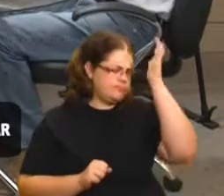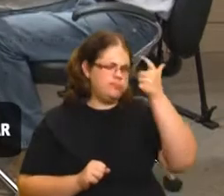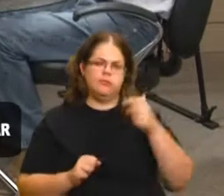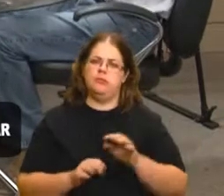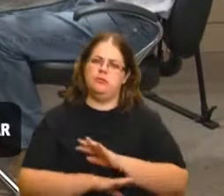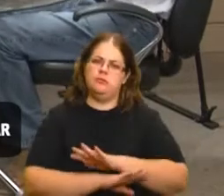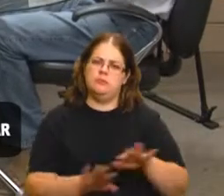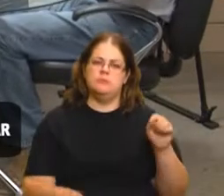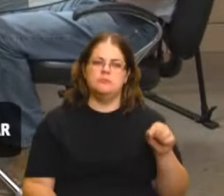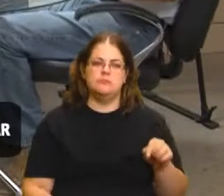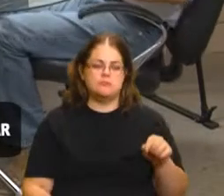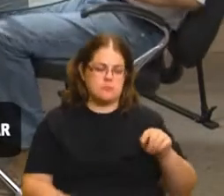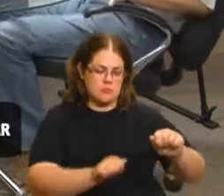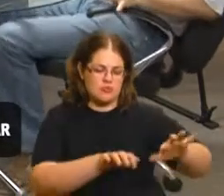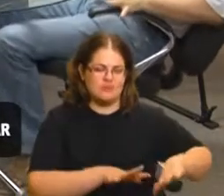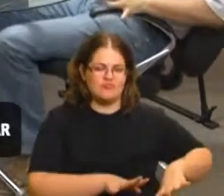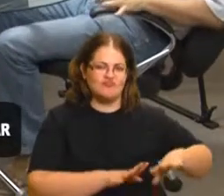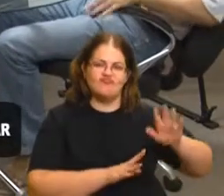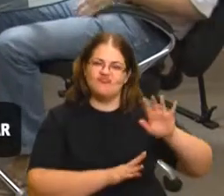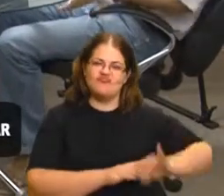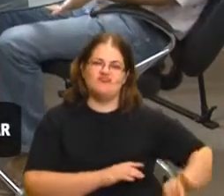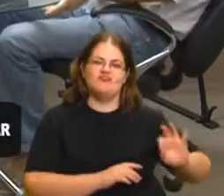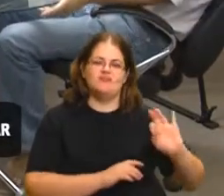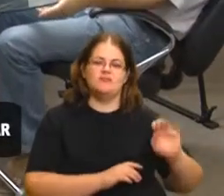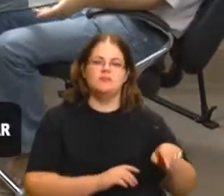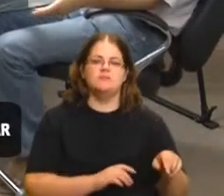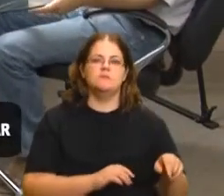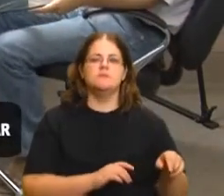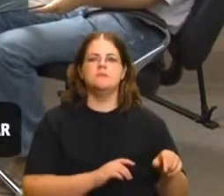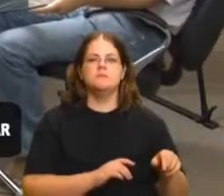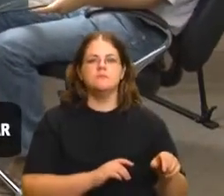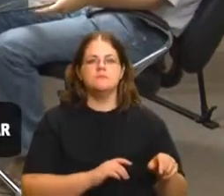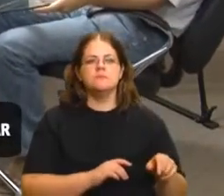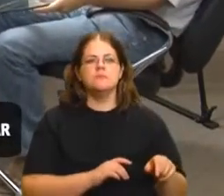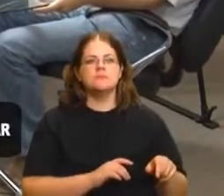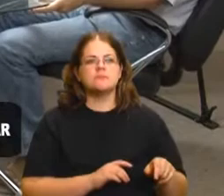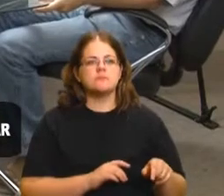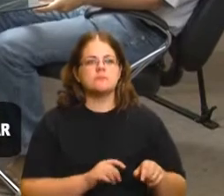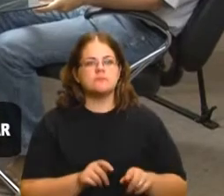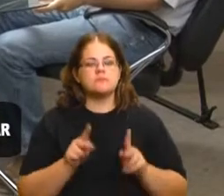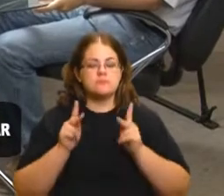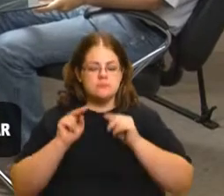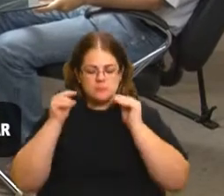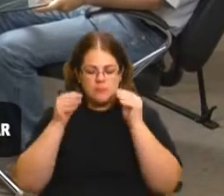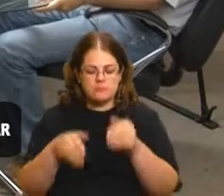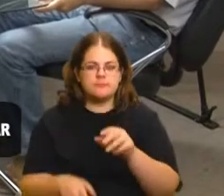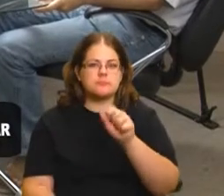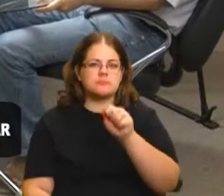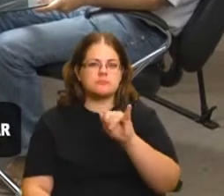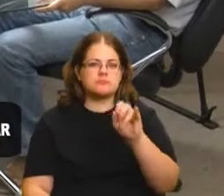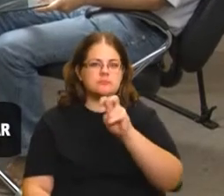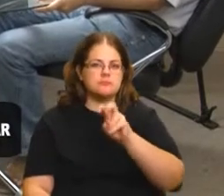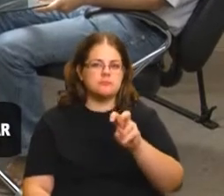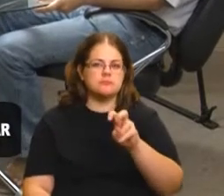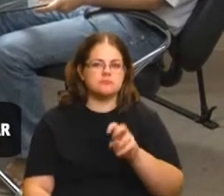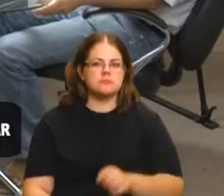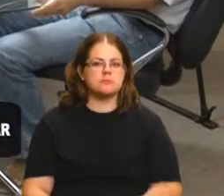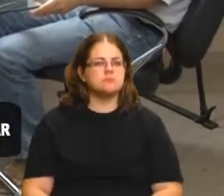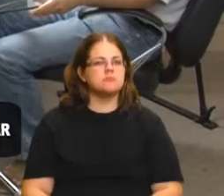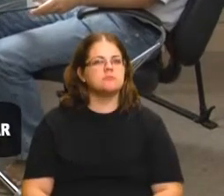deixa o Congresso sem função. Mas pelo AI-2 já tinha. Eu acho que as pessoas, do modo geral, focam mais no AI-5, mas já vinha